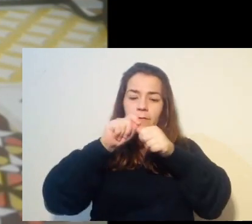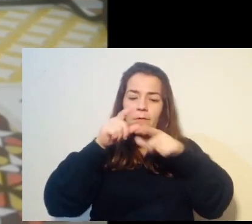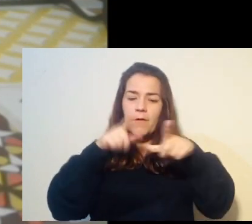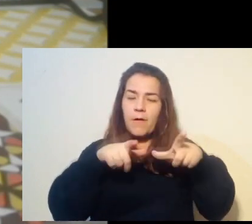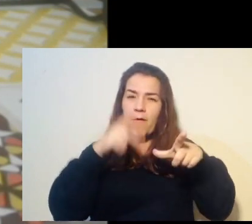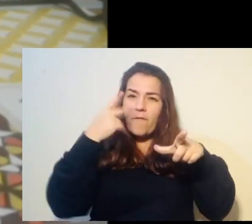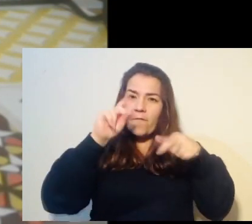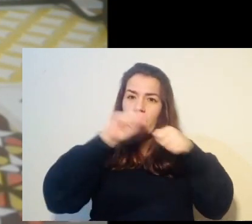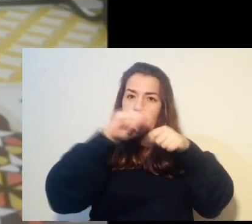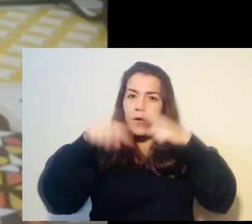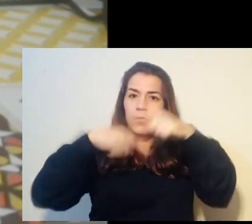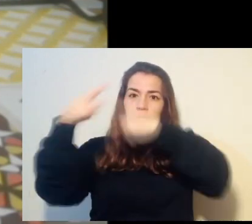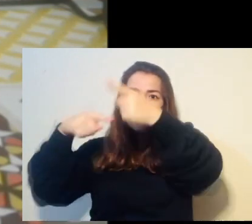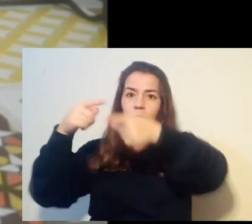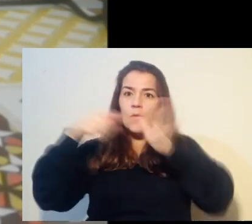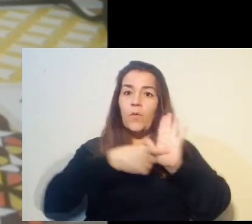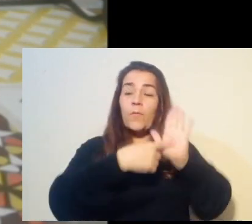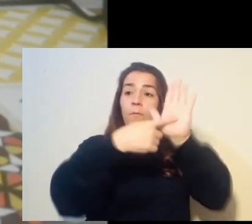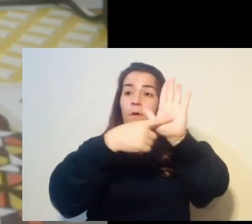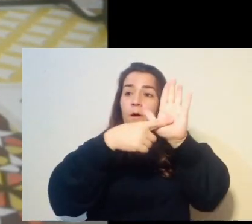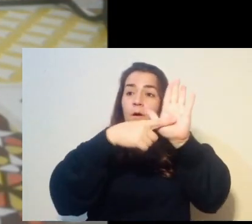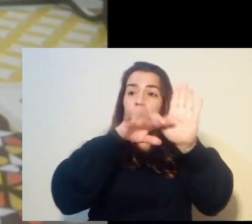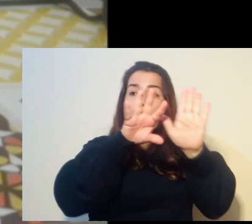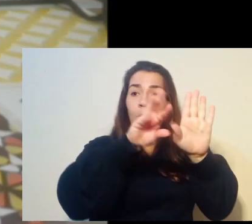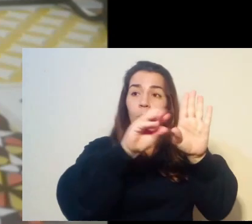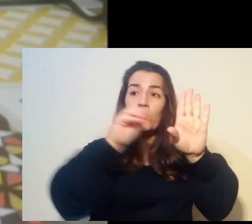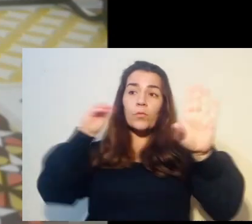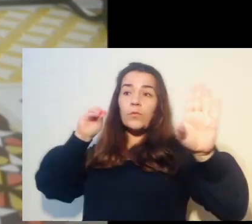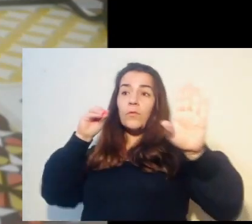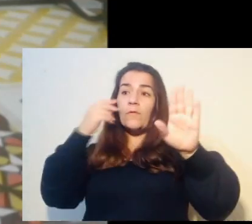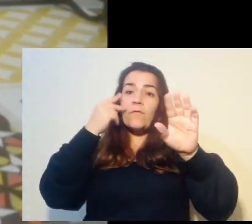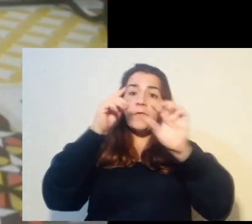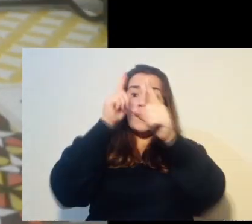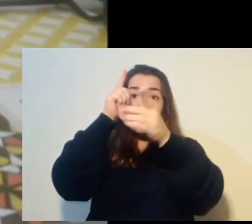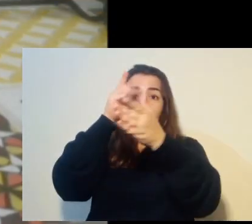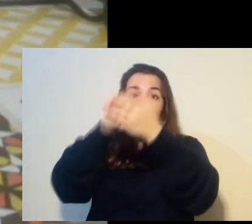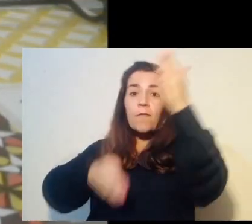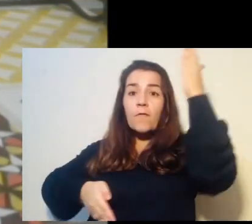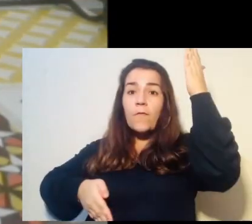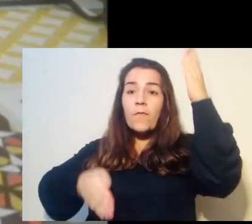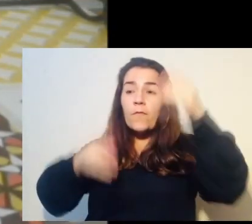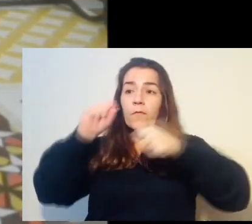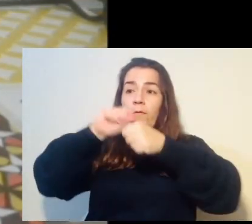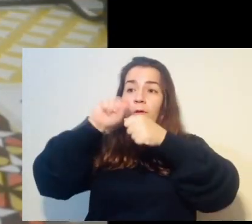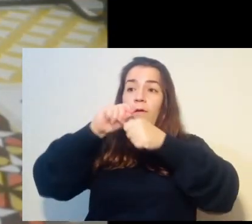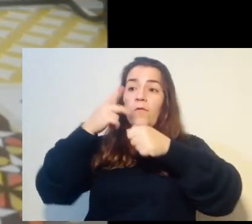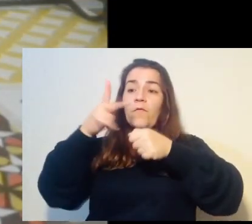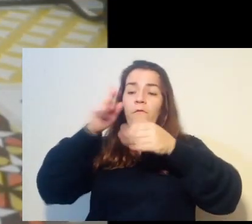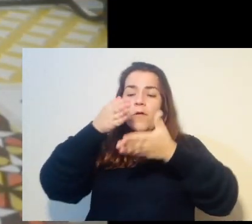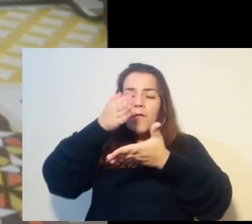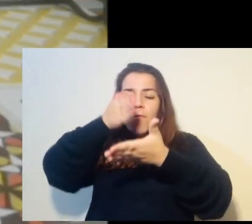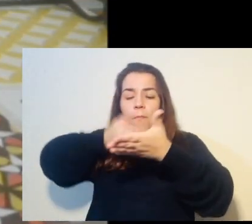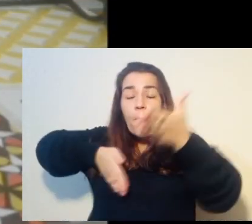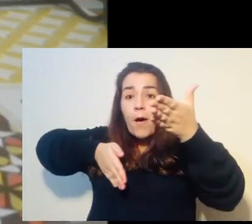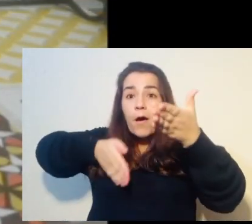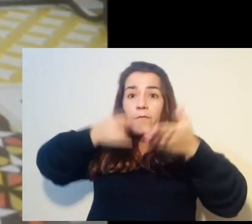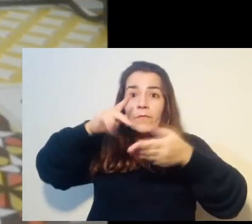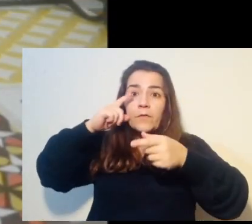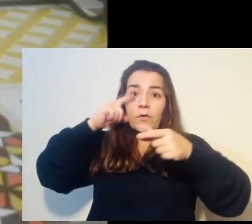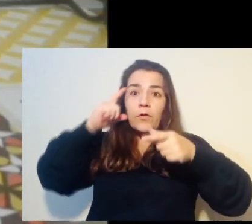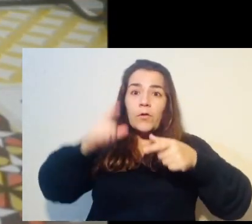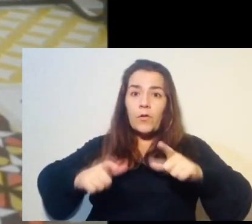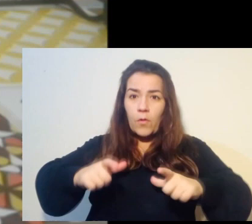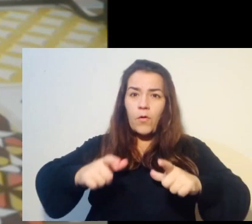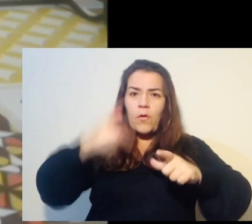aqui nesse lugar. Após essa marcação a gente tira, então está marcado aqui. Põe aqui essa marcação,